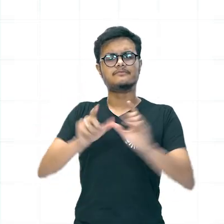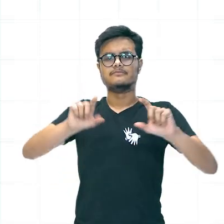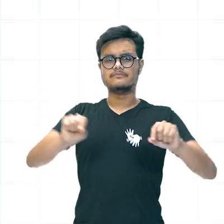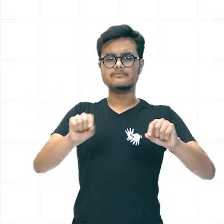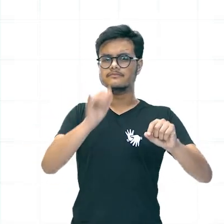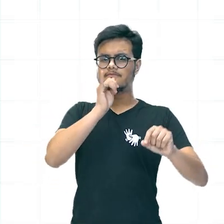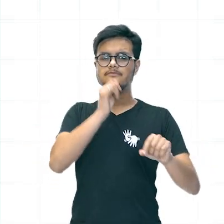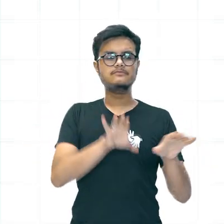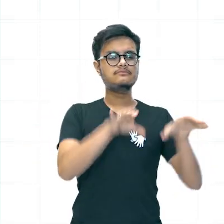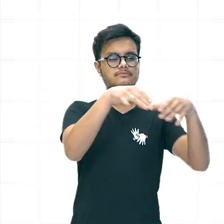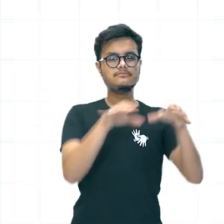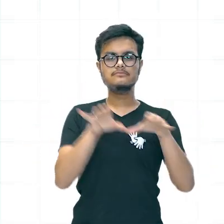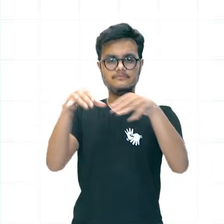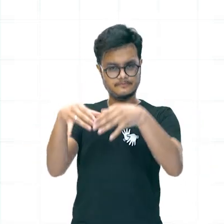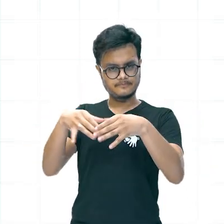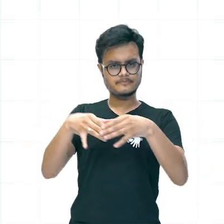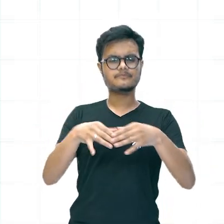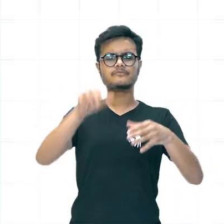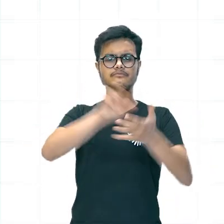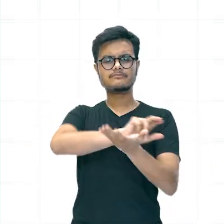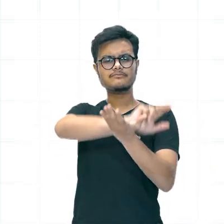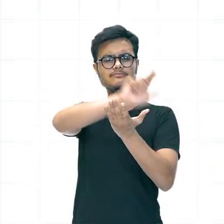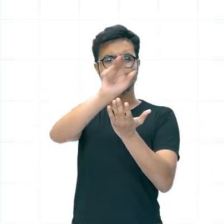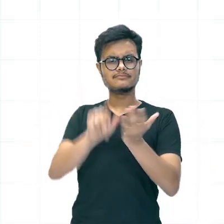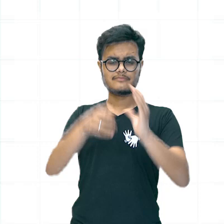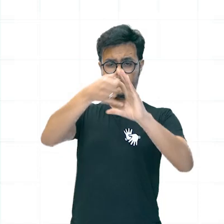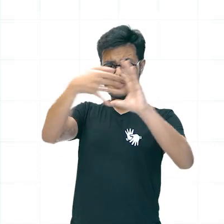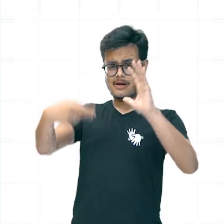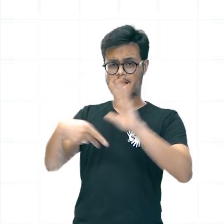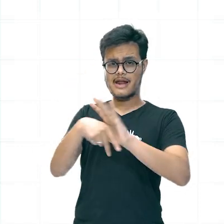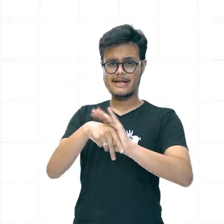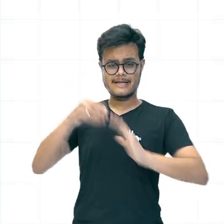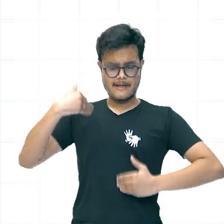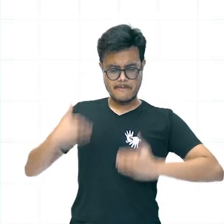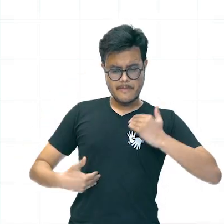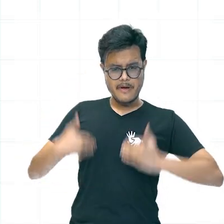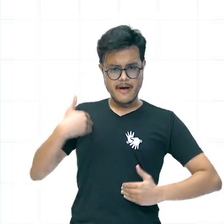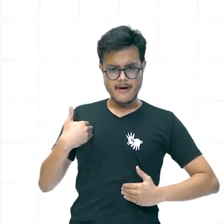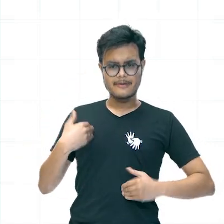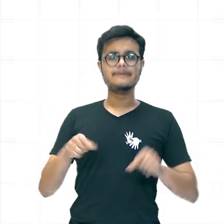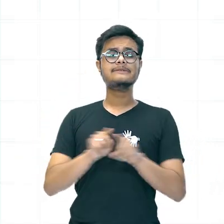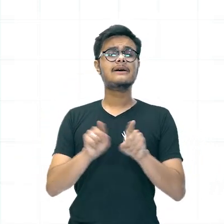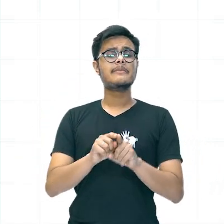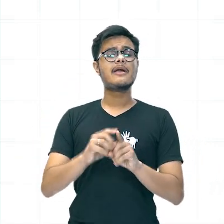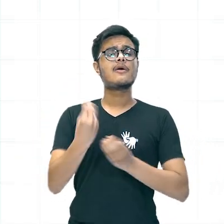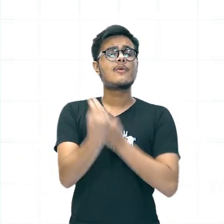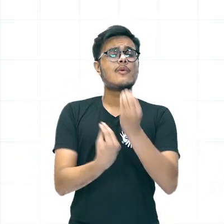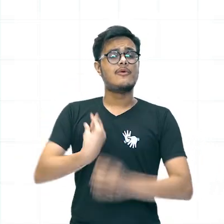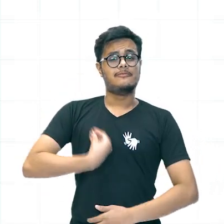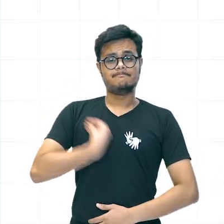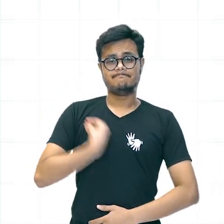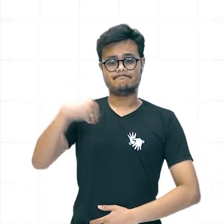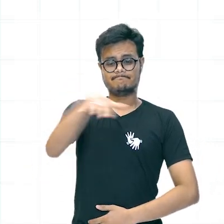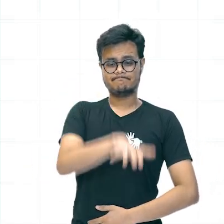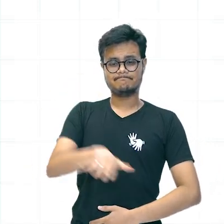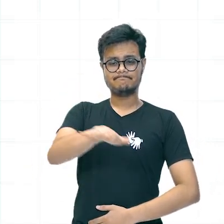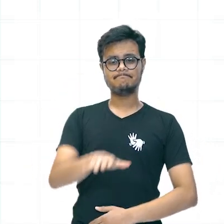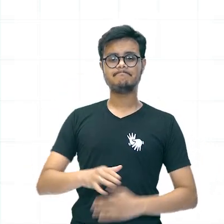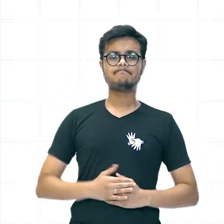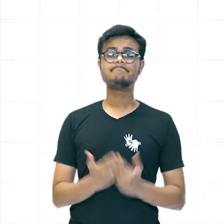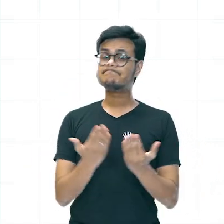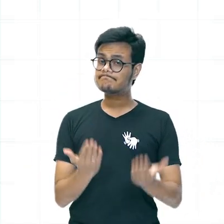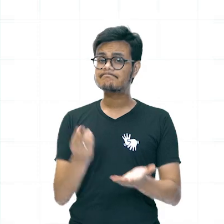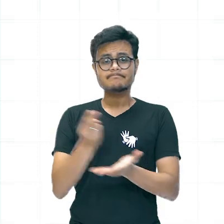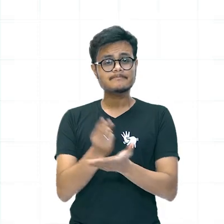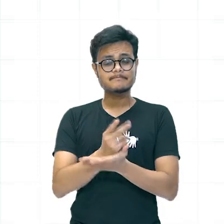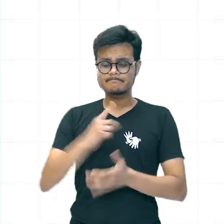em classificar os seres vivos de acordo com as suas semelhanças fisiológicas e morfológicas. Então, desde sempre, o ser